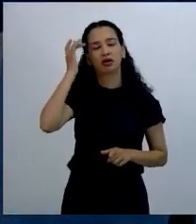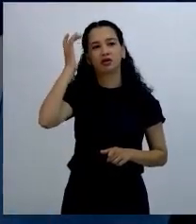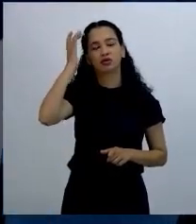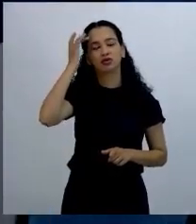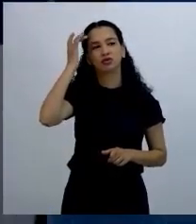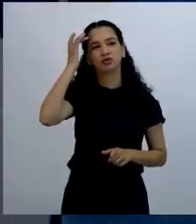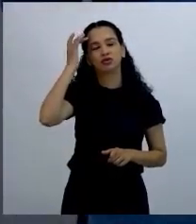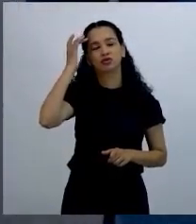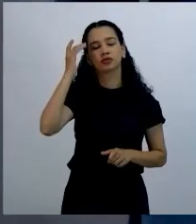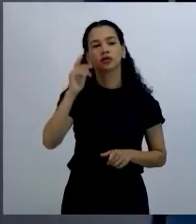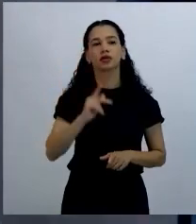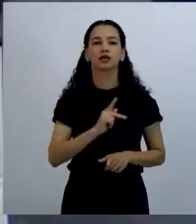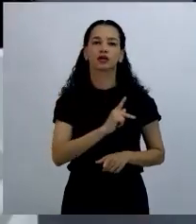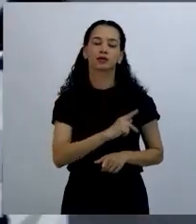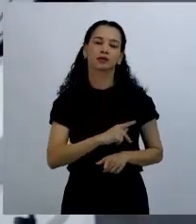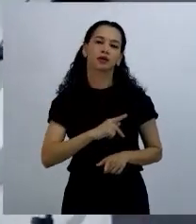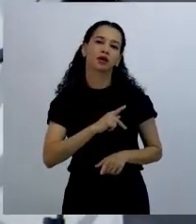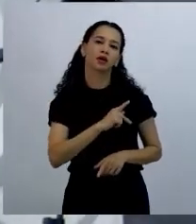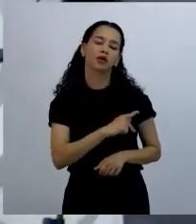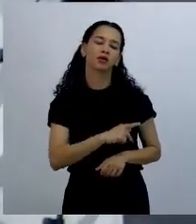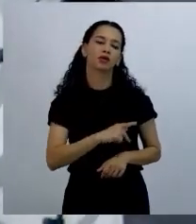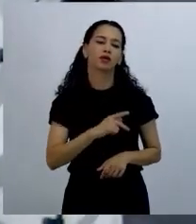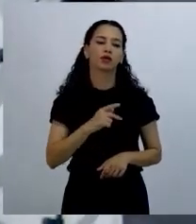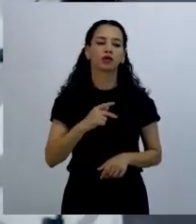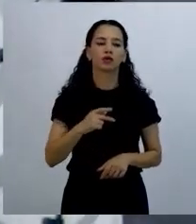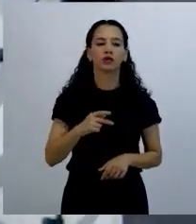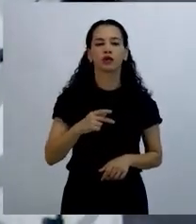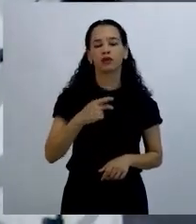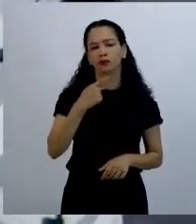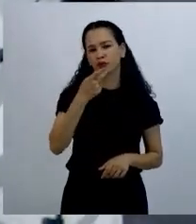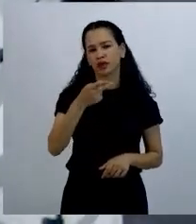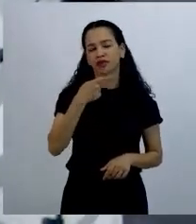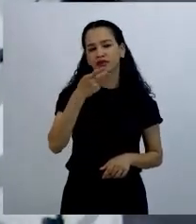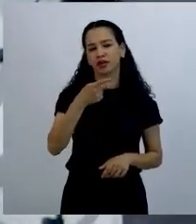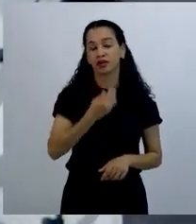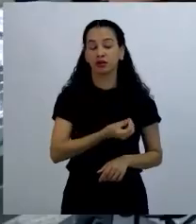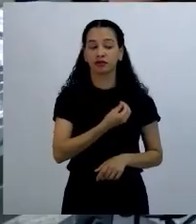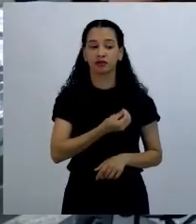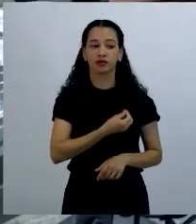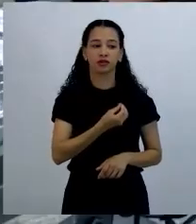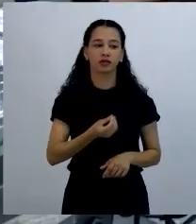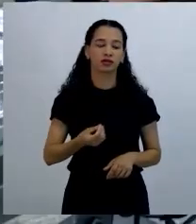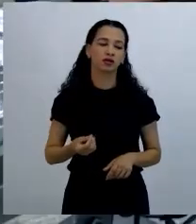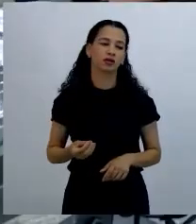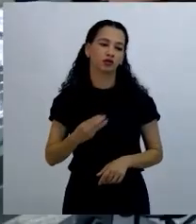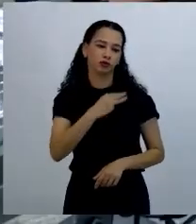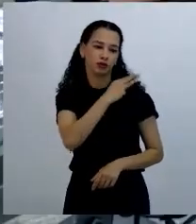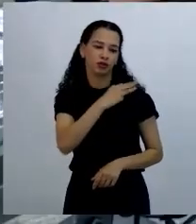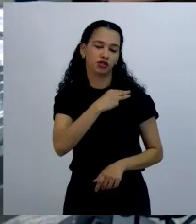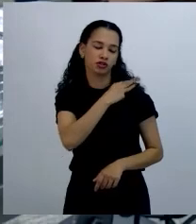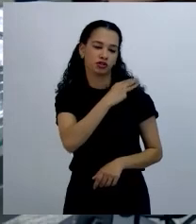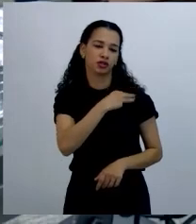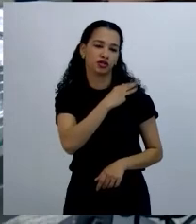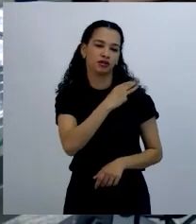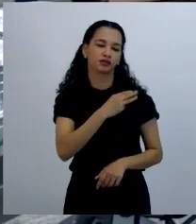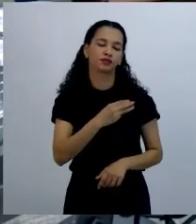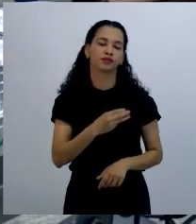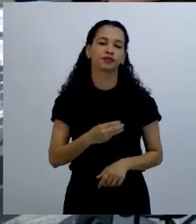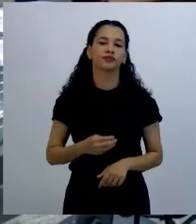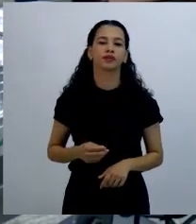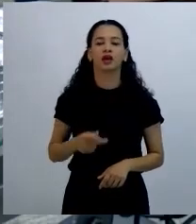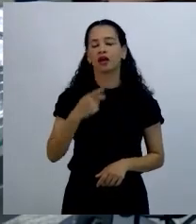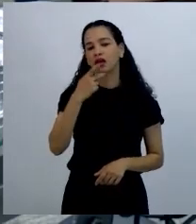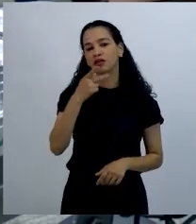vai dizer assim o Bom Combate quando ele vai falar das provações das tribulações ele diz assim a nossa leve